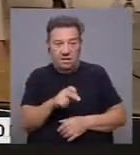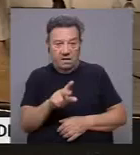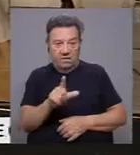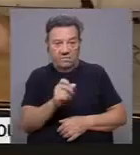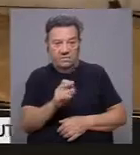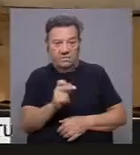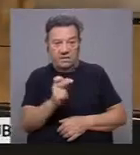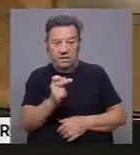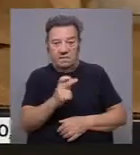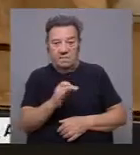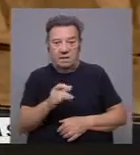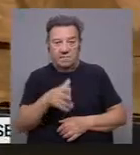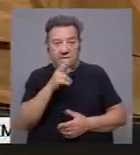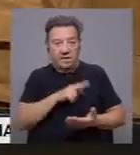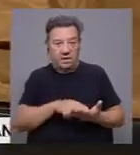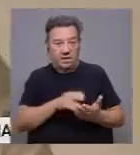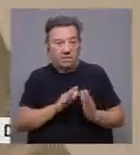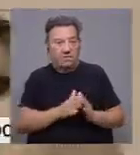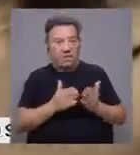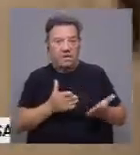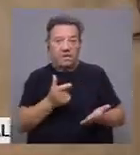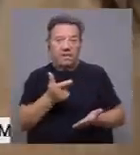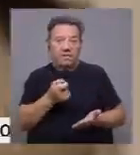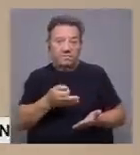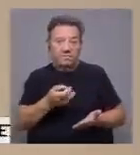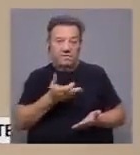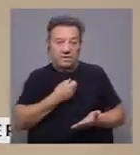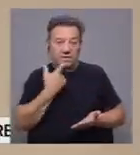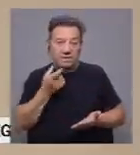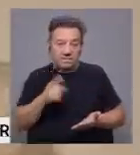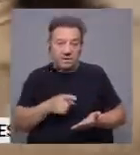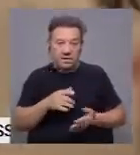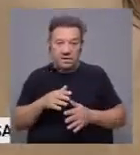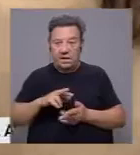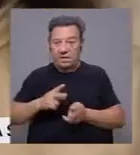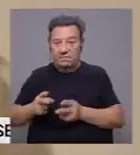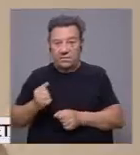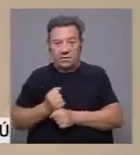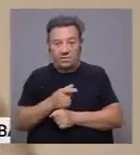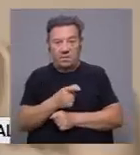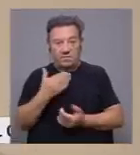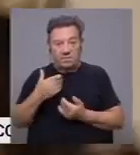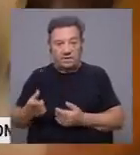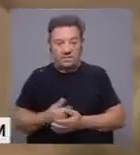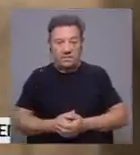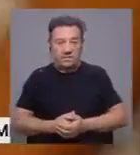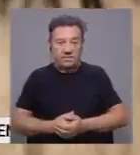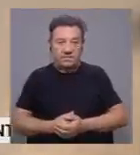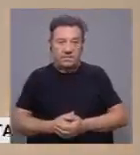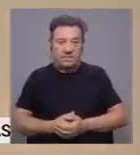Amaral, as primeiras que se leem ao abrir A Tempestade e que se repetem na readaptação da obra ao teatro.